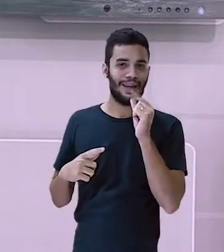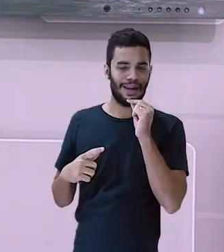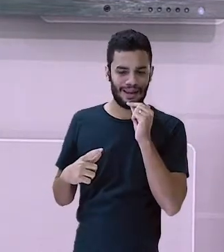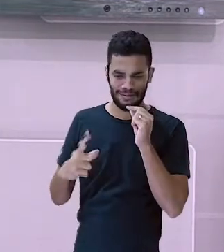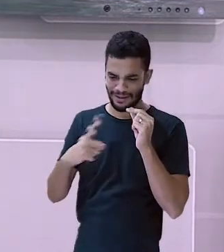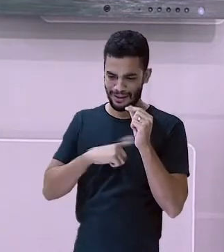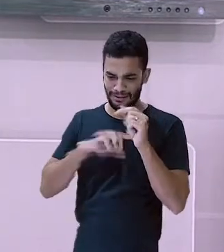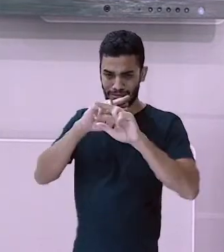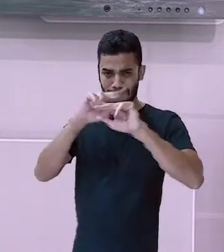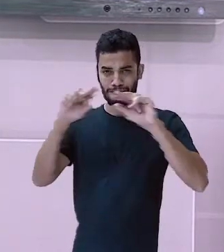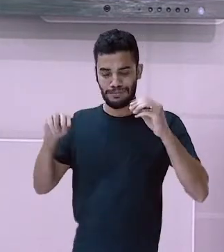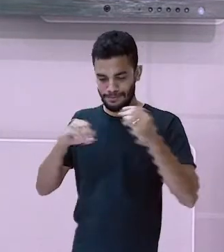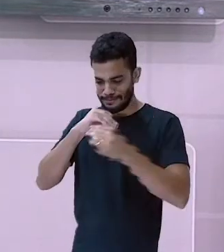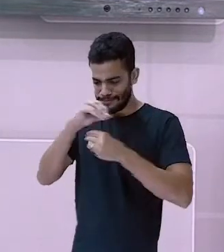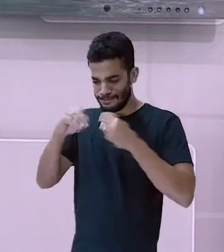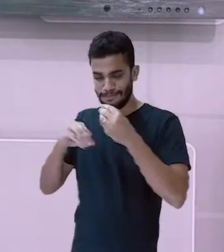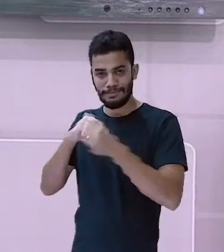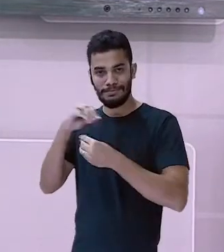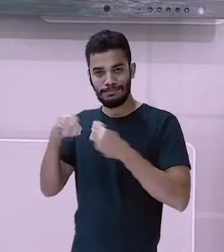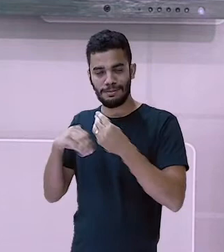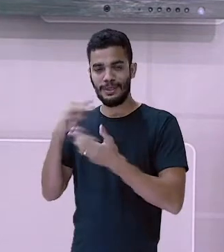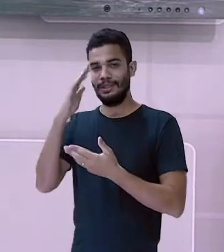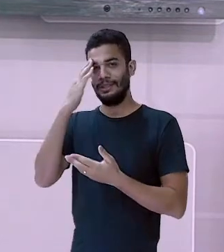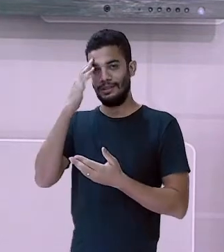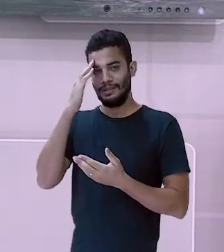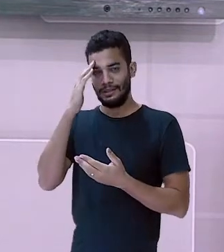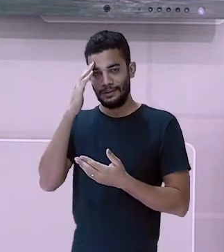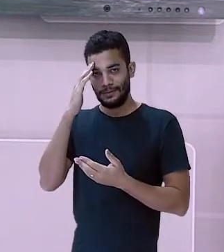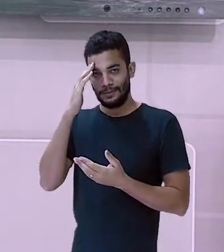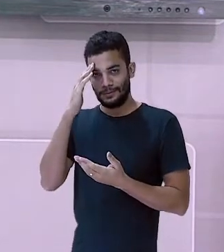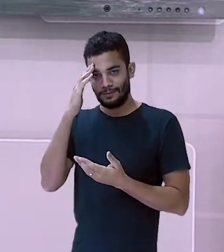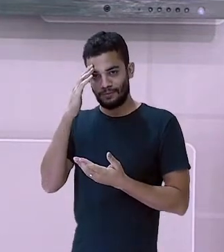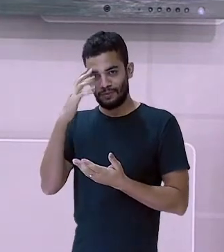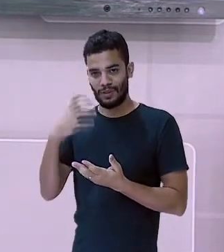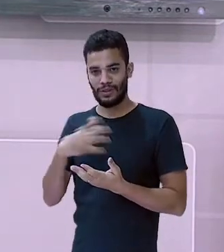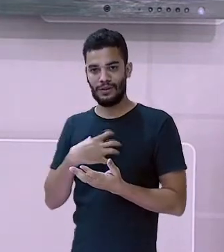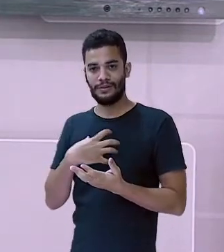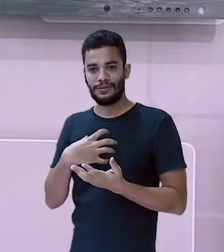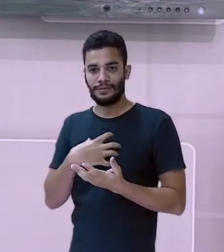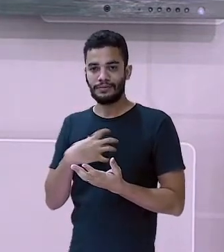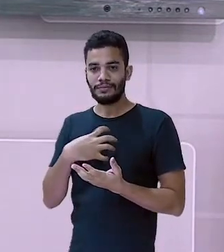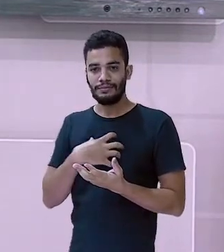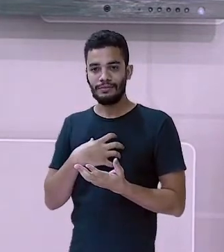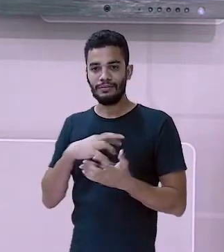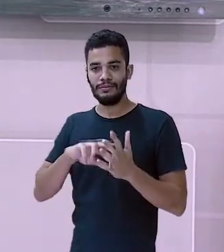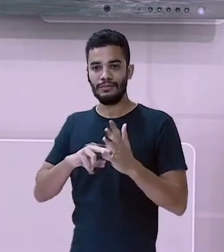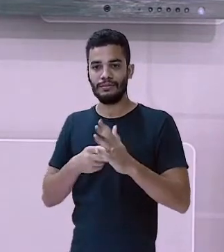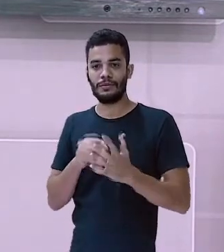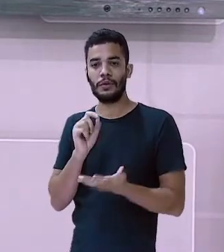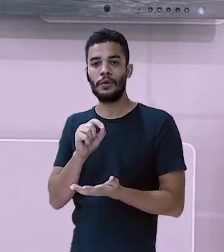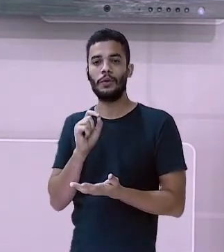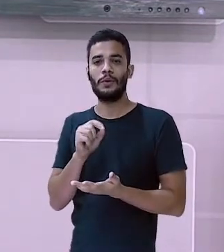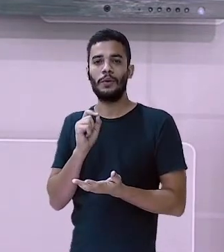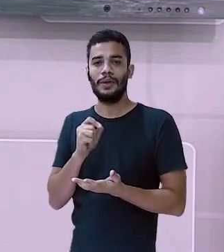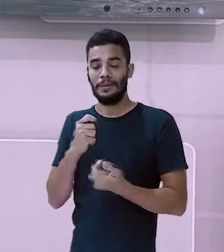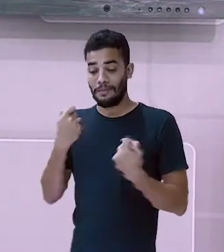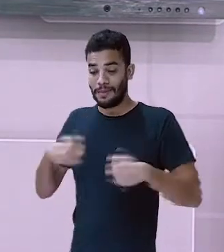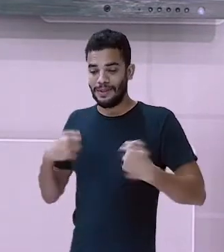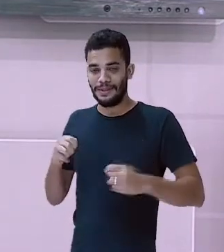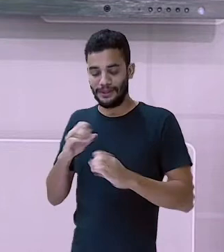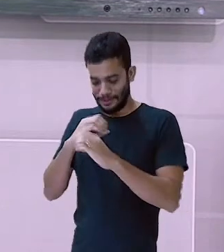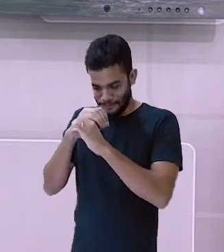tipo coloide. Nós só conseguimos identificar os componentes através do